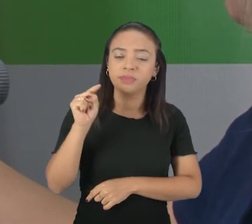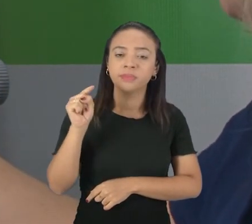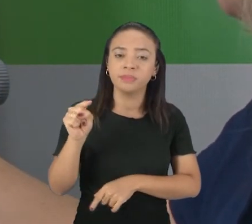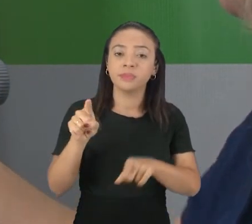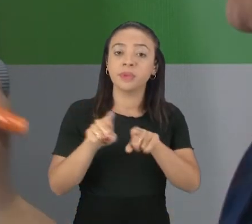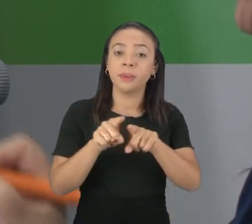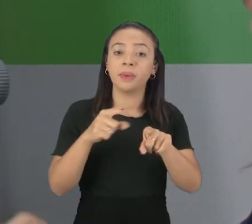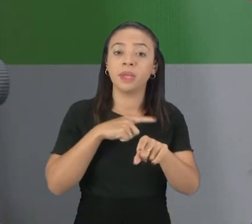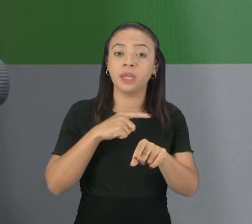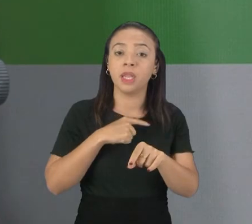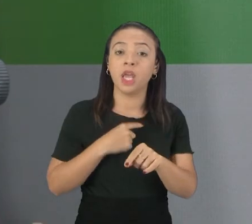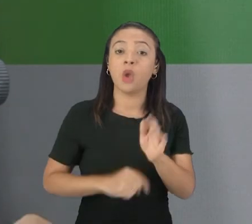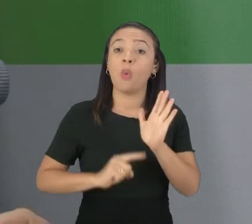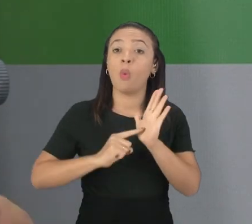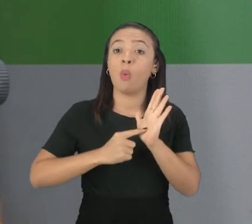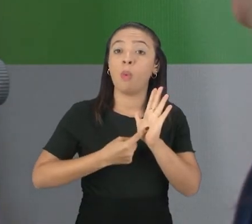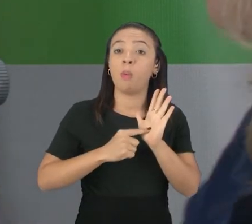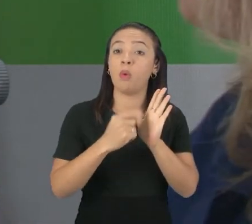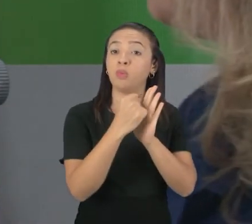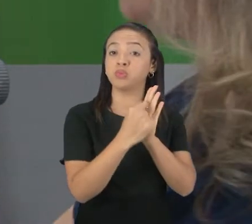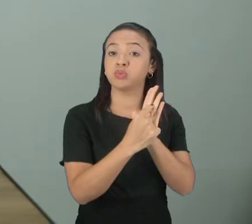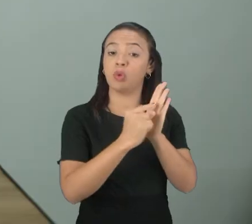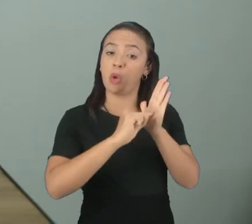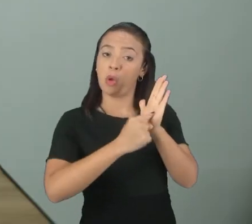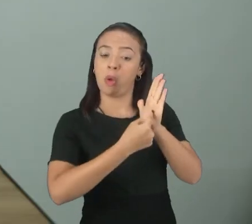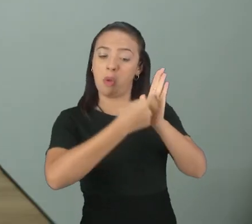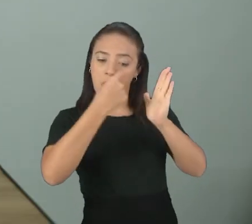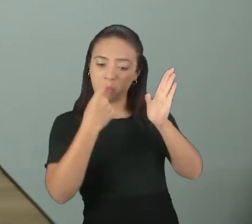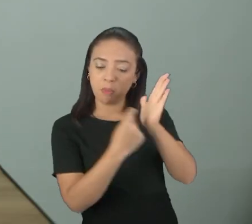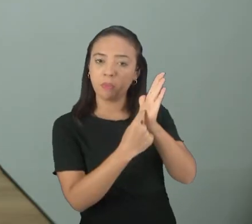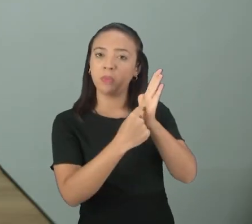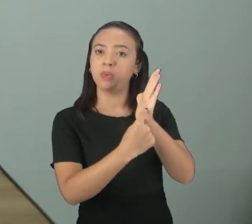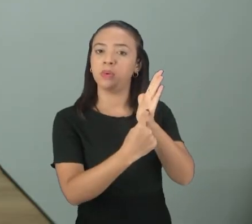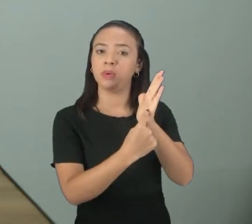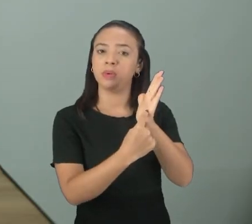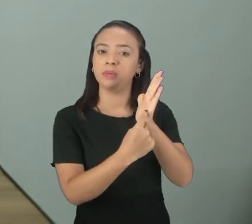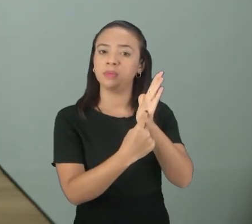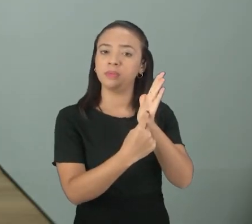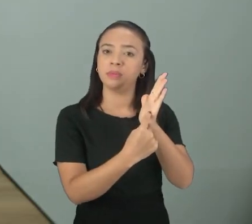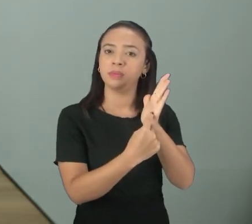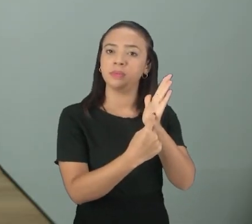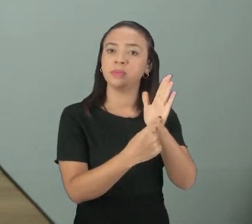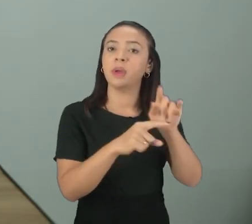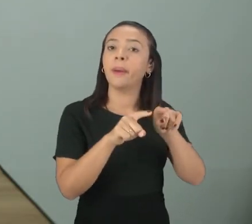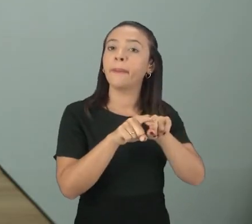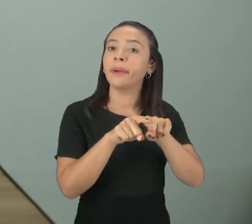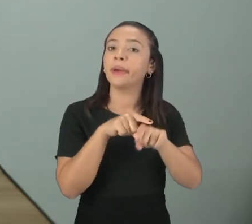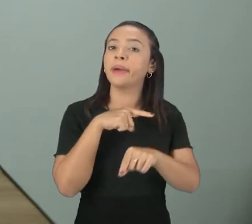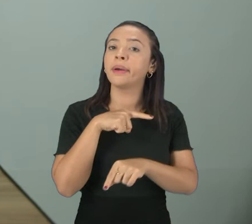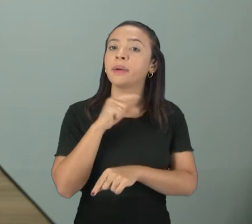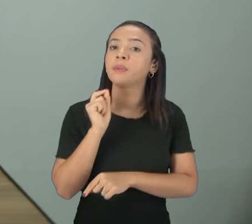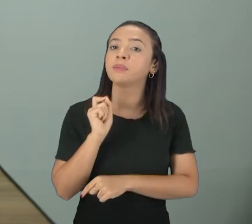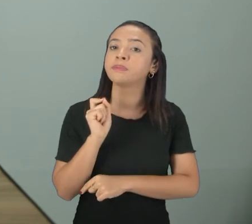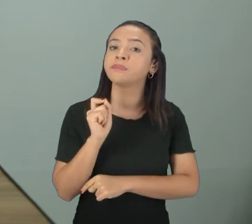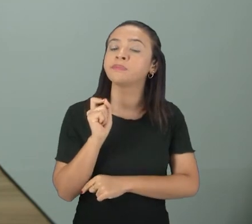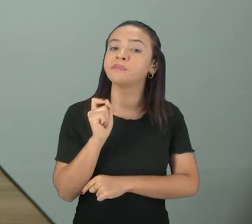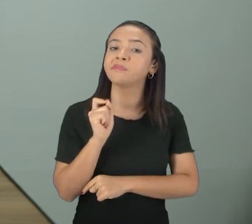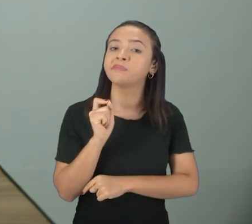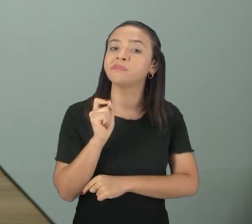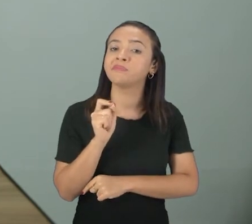temos o ponto parágrafo, né? Olha os pontos parágrafos. Temos também